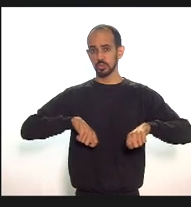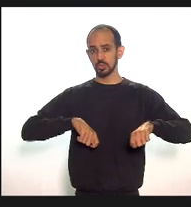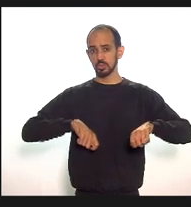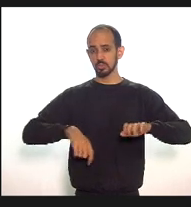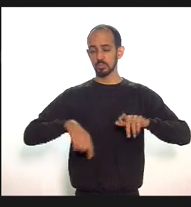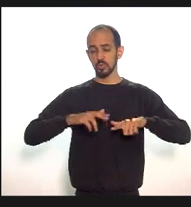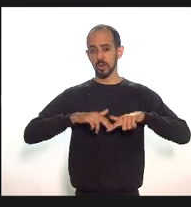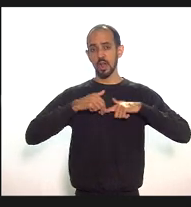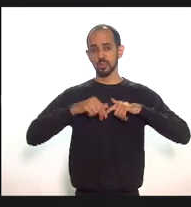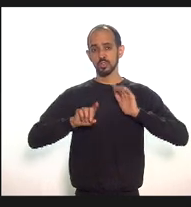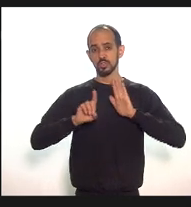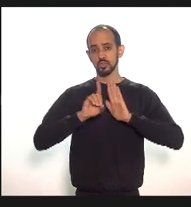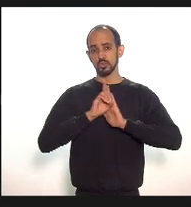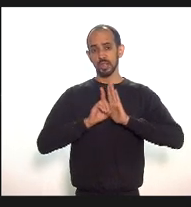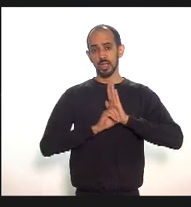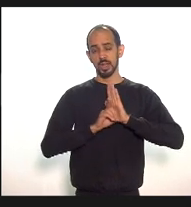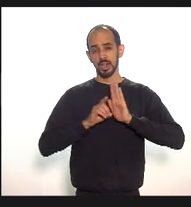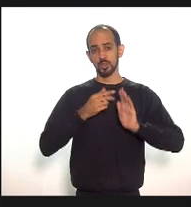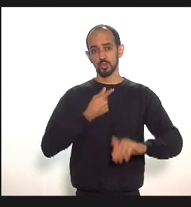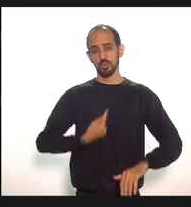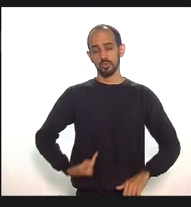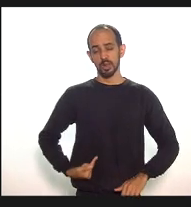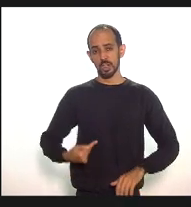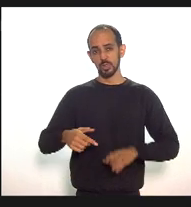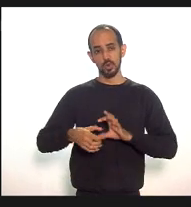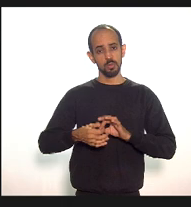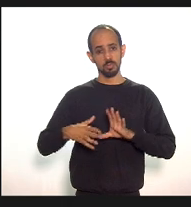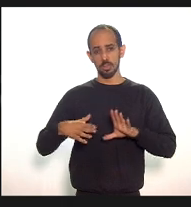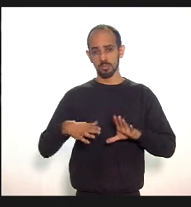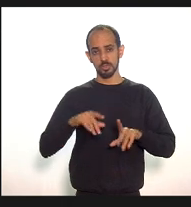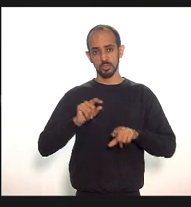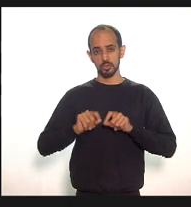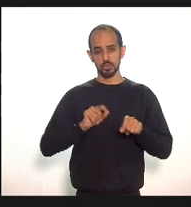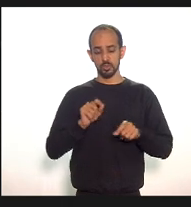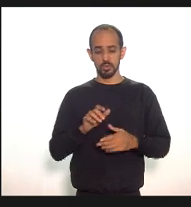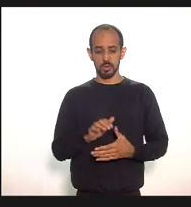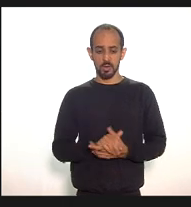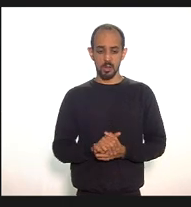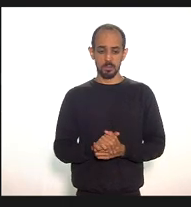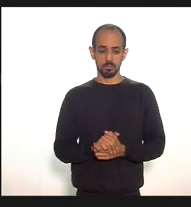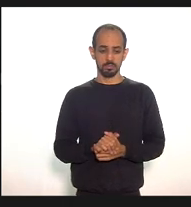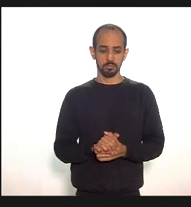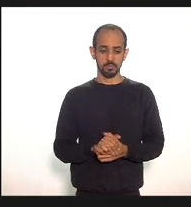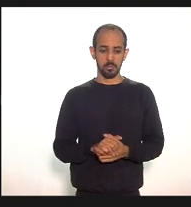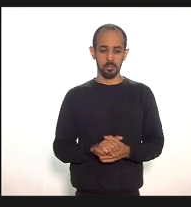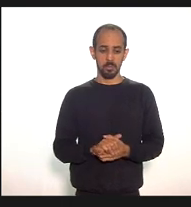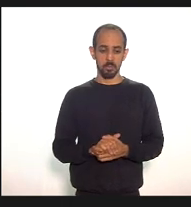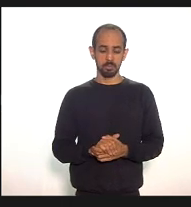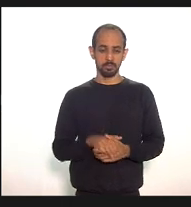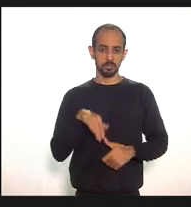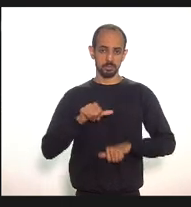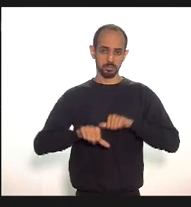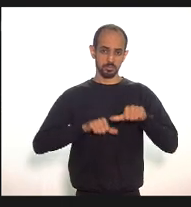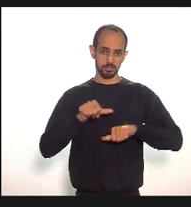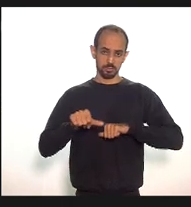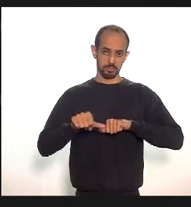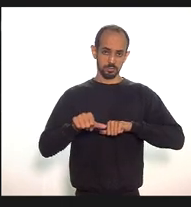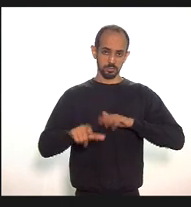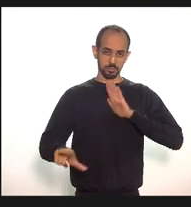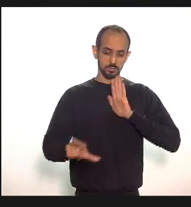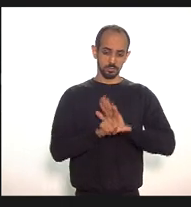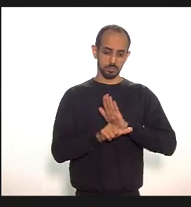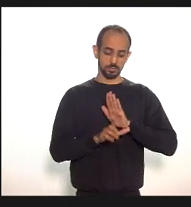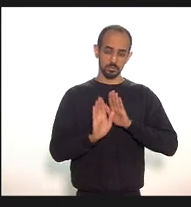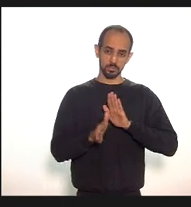do governador que permite né Toda Uma uma modificação de uma legislação